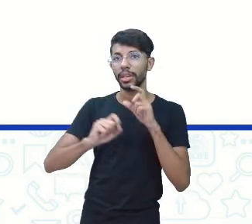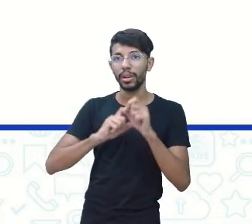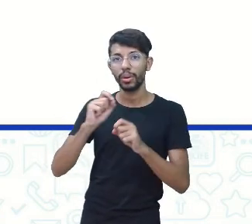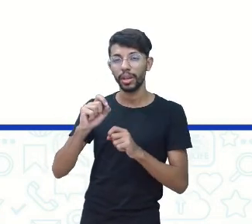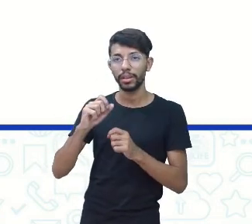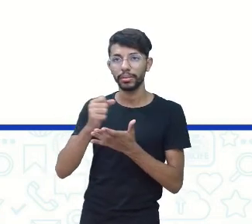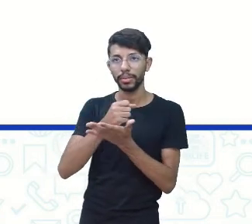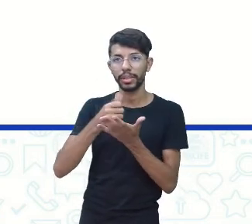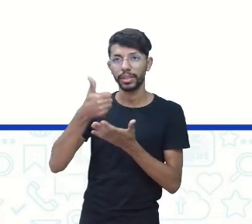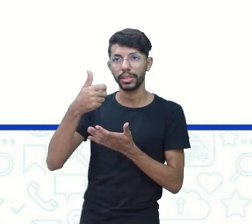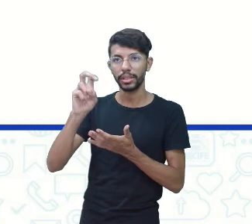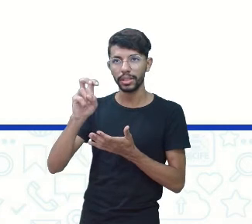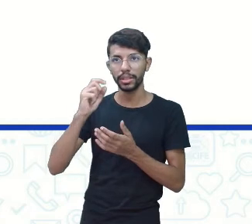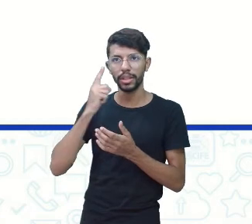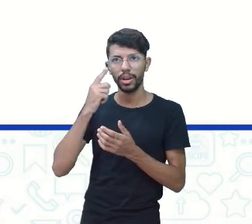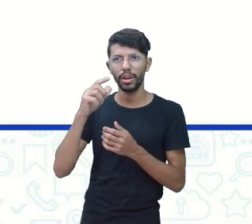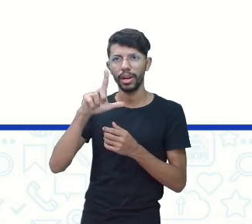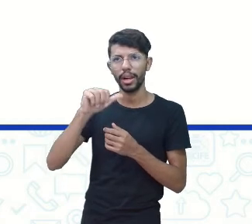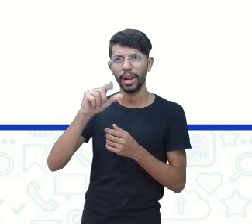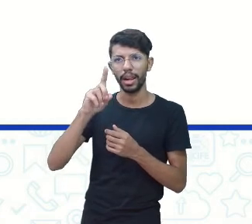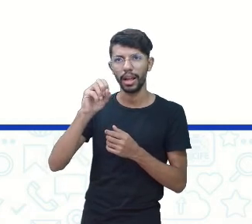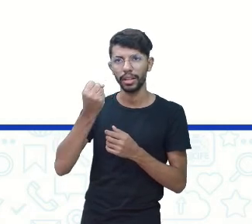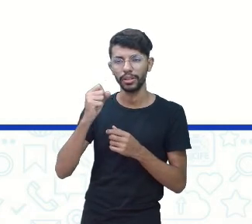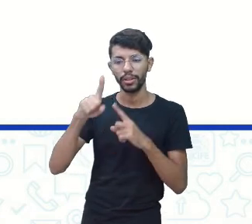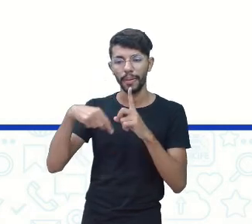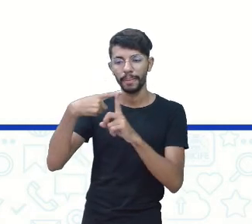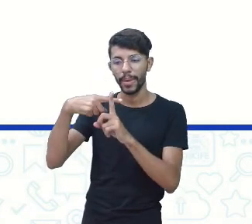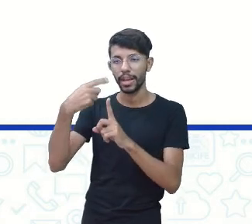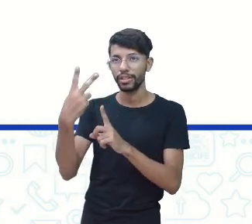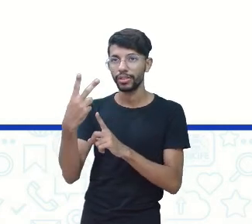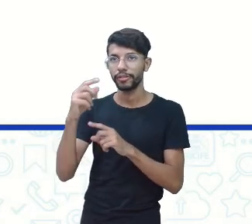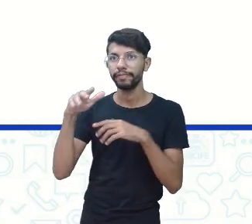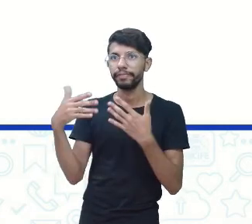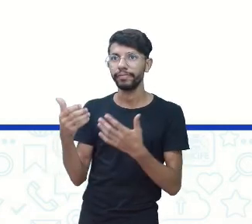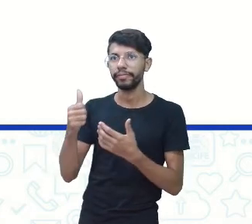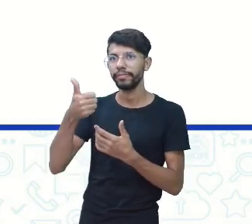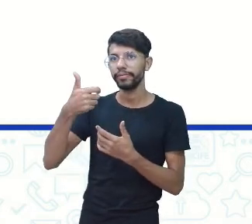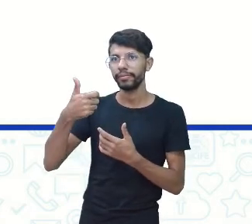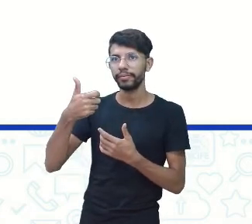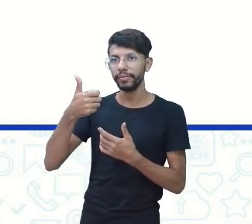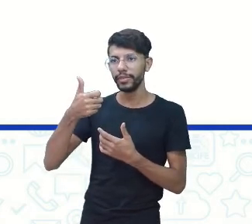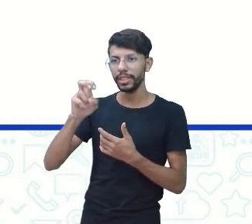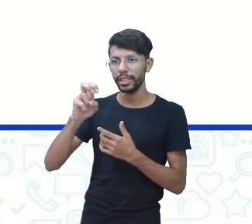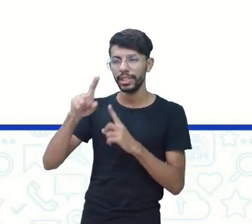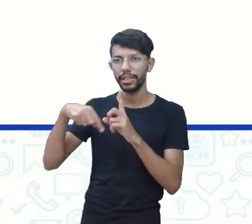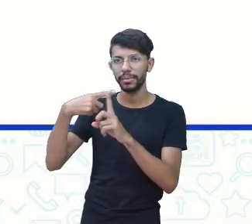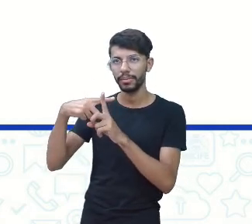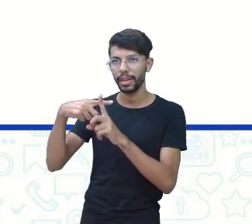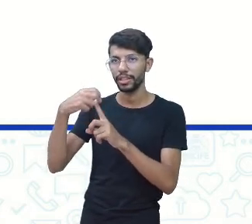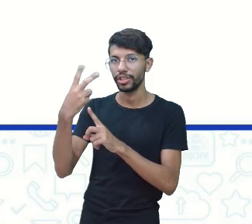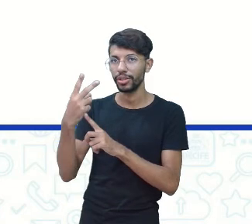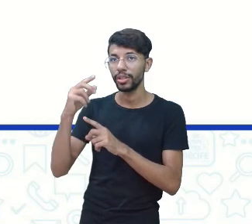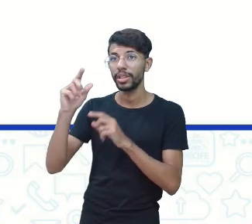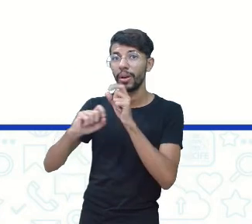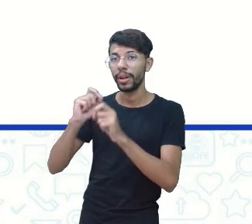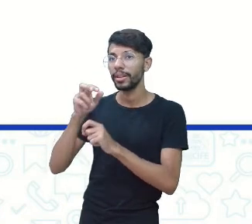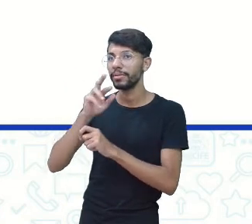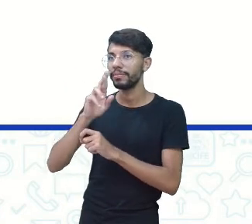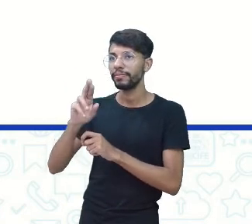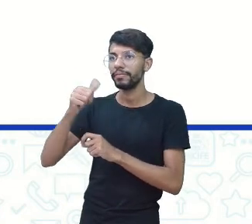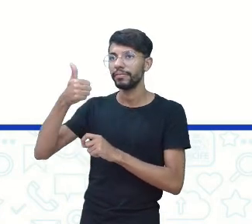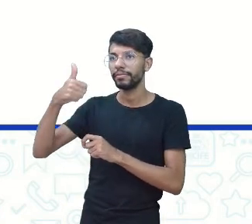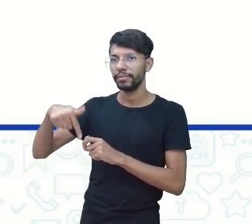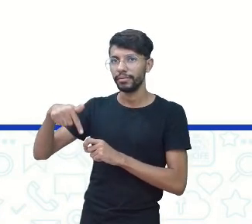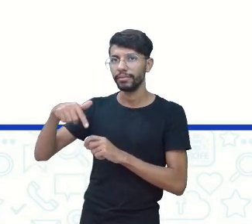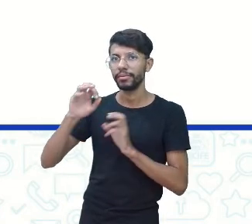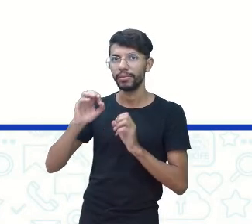15. Lados mais 2 vai dar 17, então quer dizer que esse prisma tem 17 faces, tá? Aí depois a gente